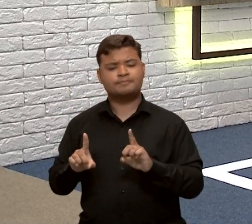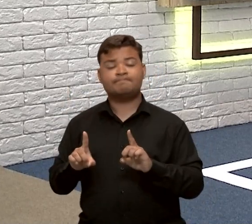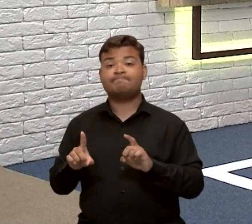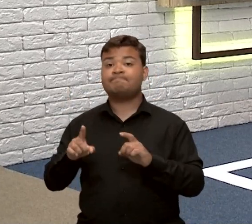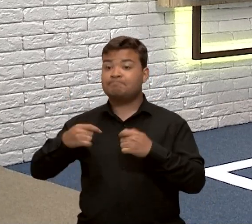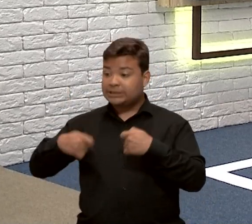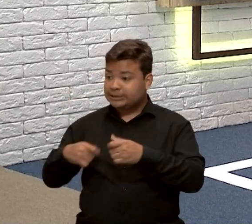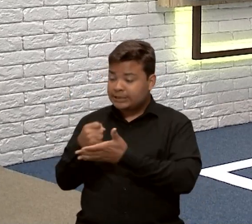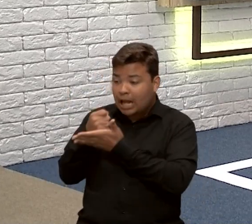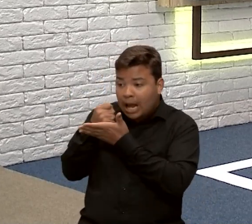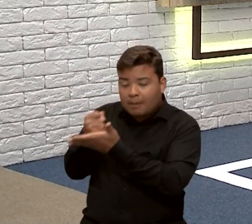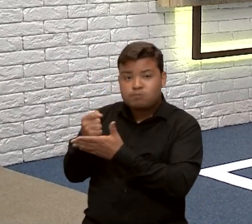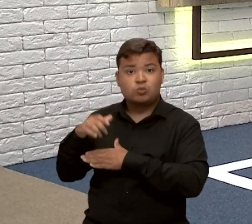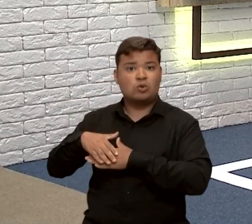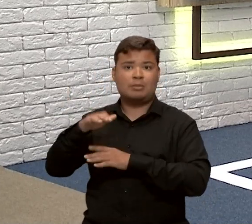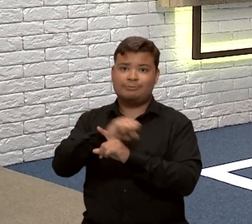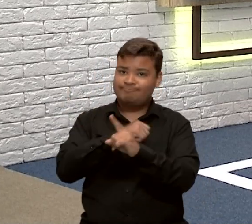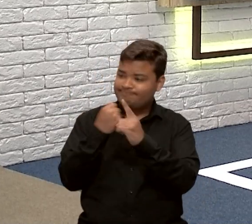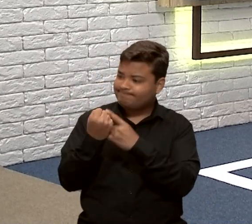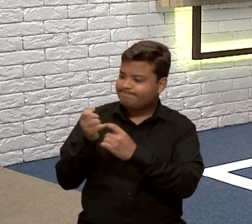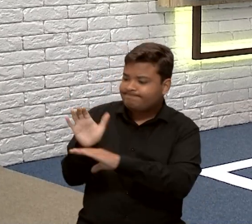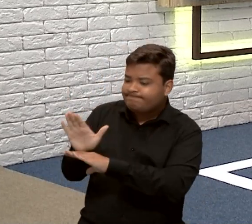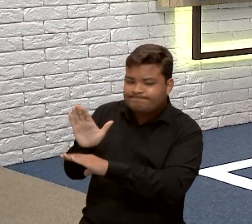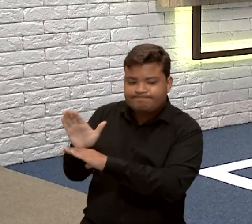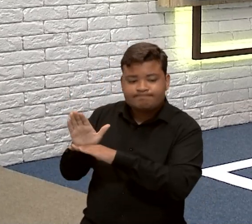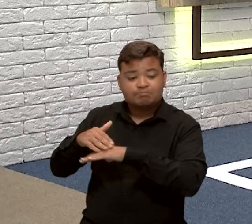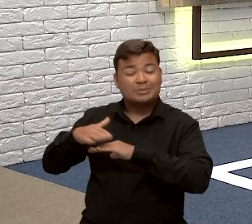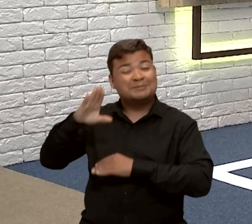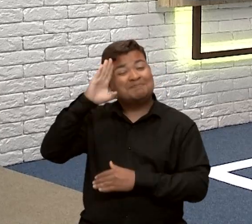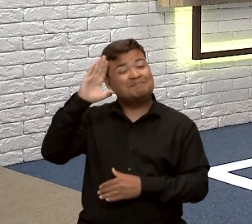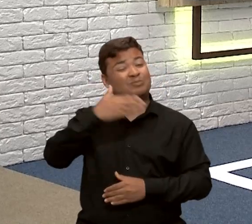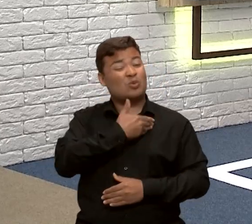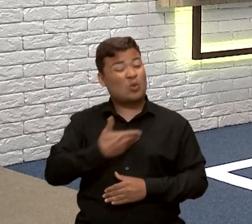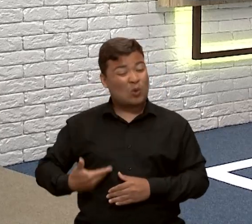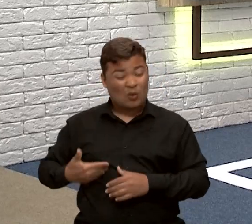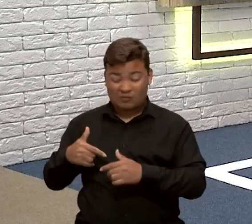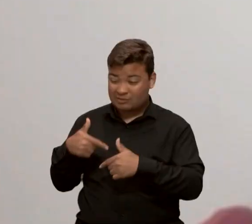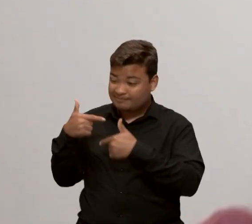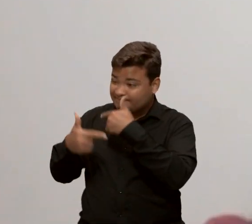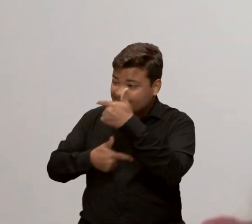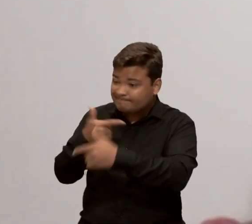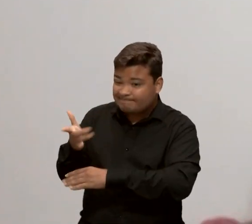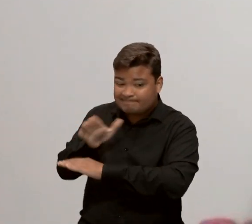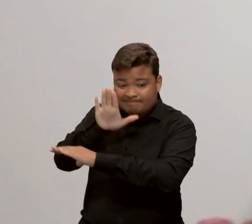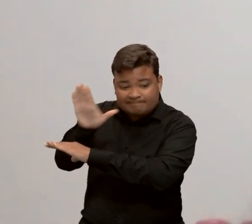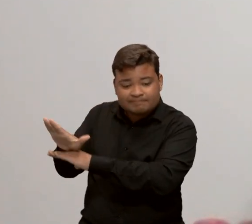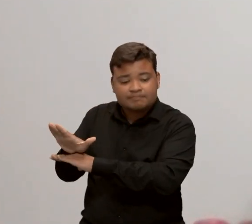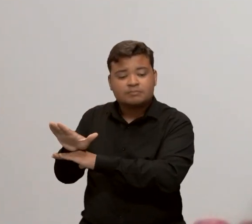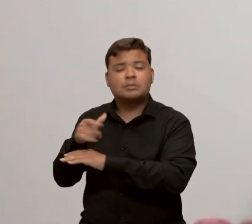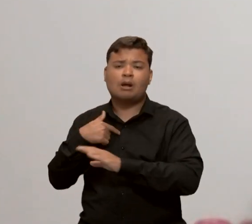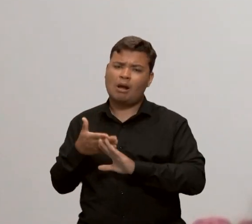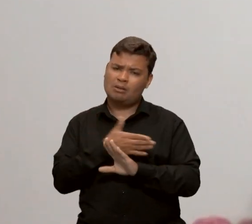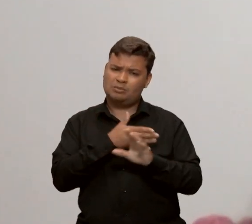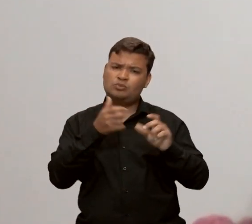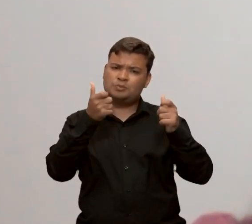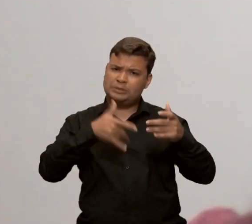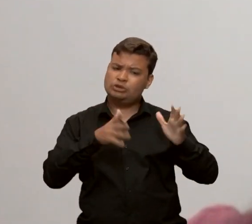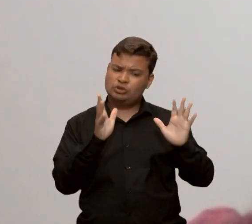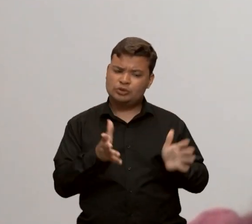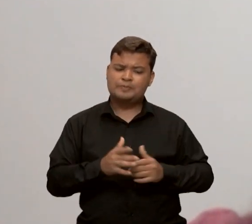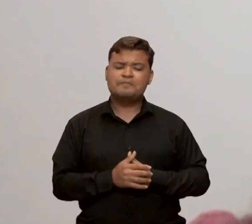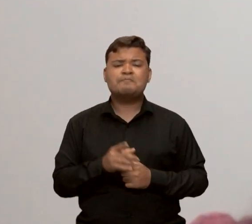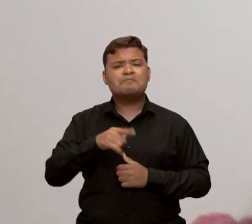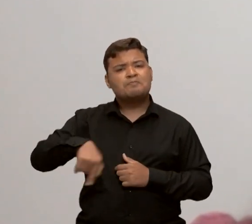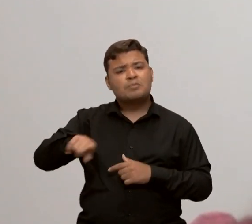apoio maior da sociedade, né? Principalmente do poder público, como eu já falei, né? O que eles precisam, né?